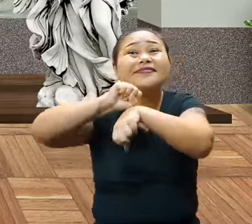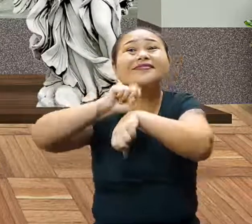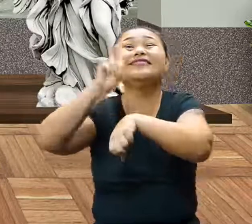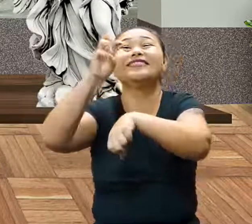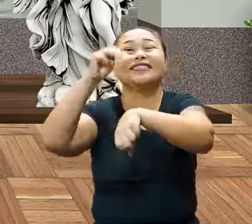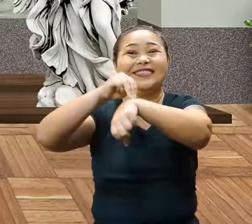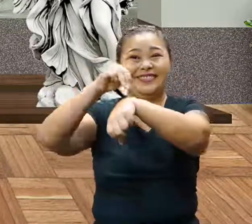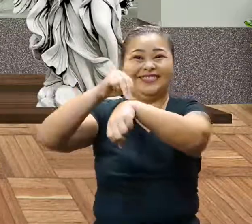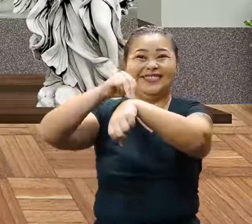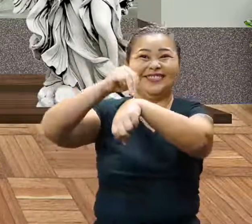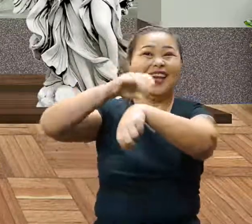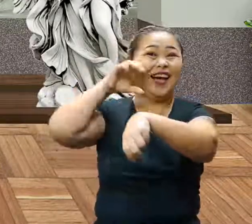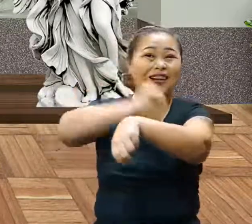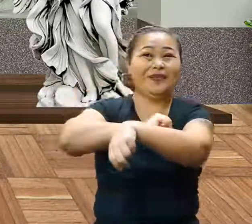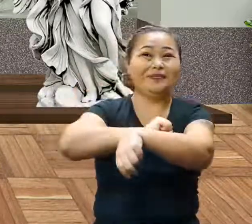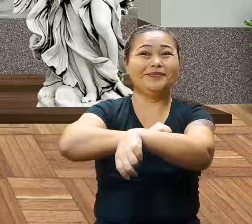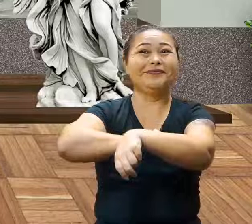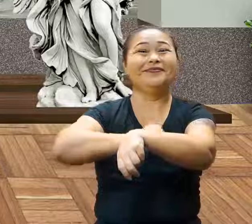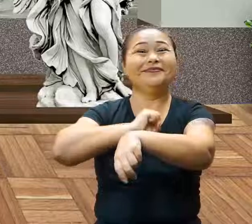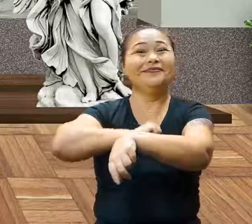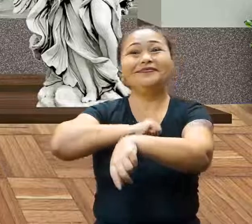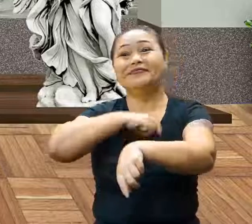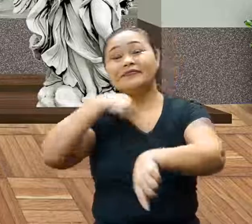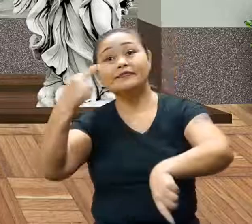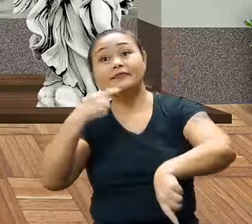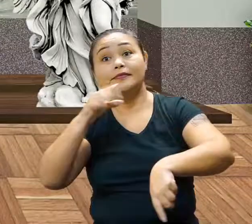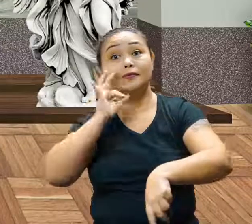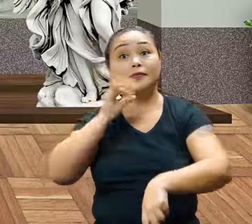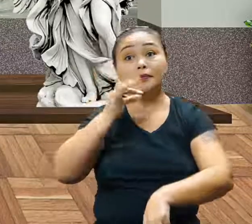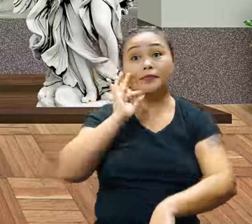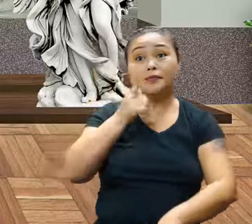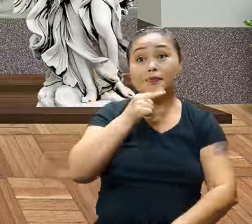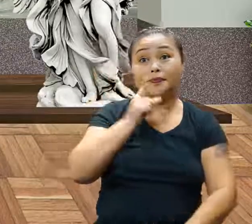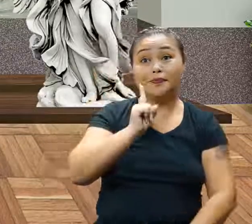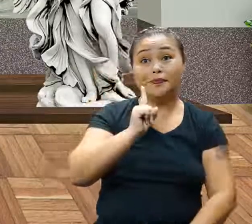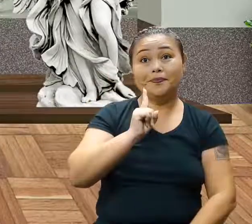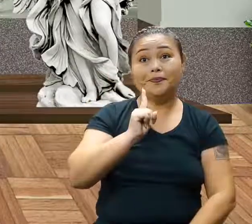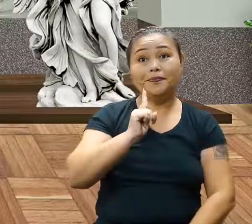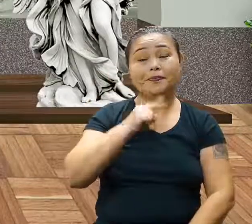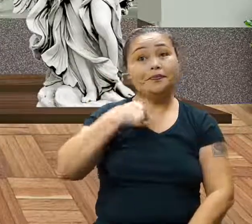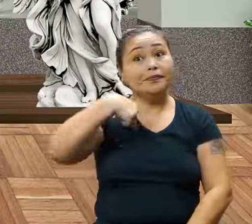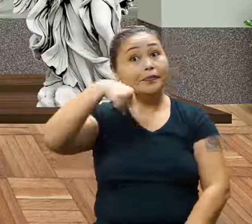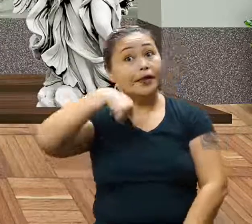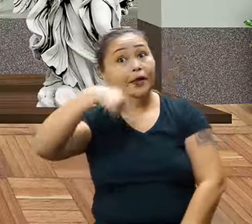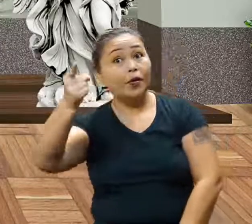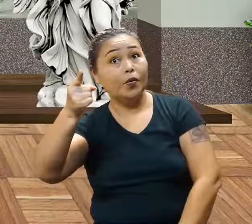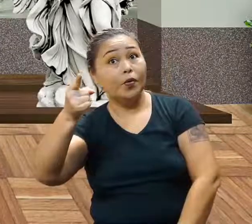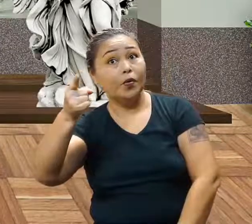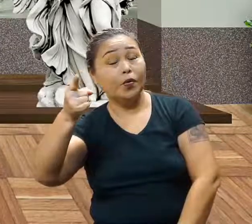minutos. É muito rápido. Não vai dar nem tempo de tomar uma água. É só chamar